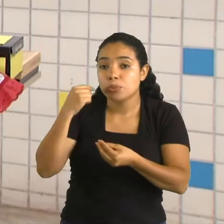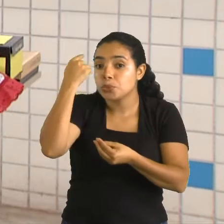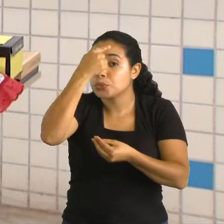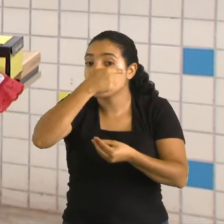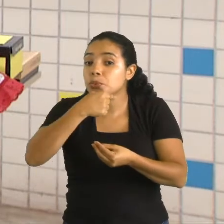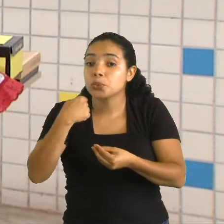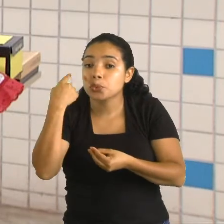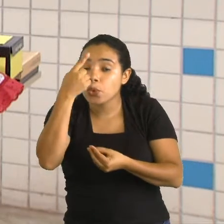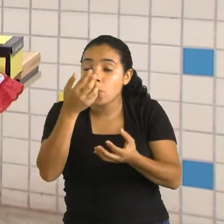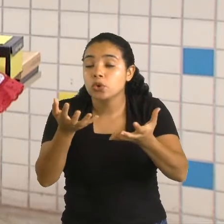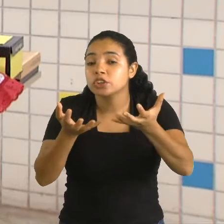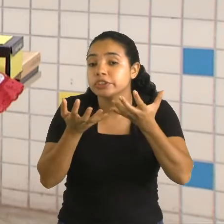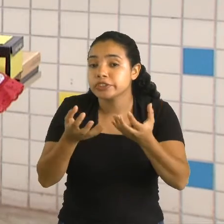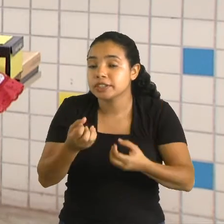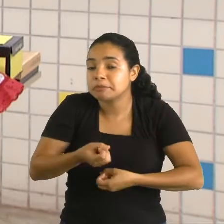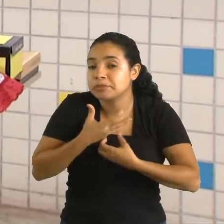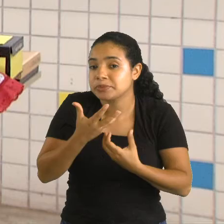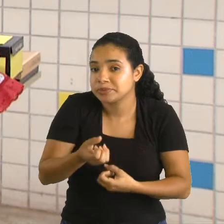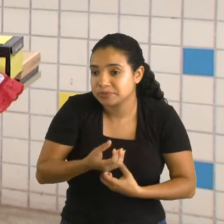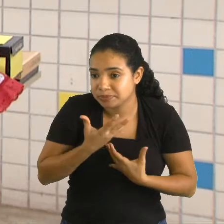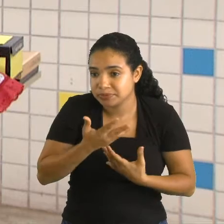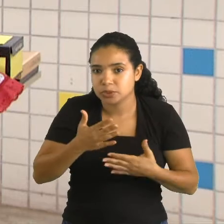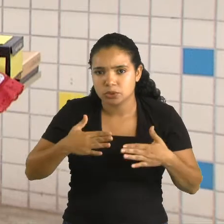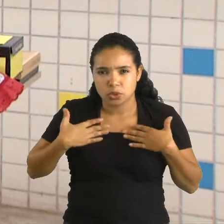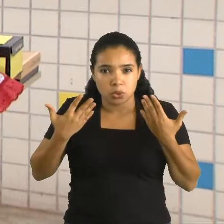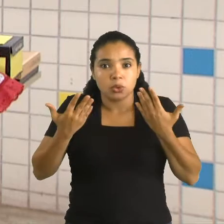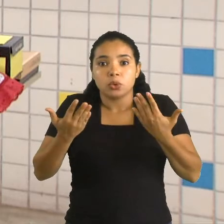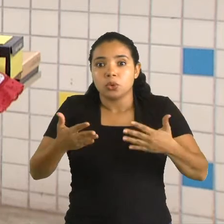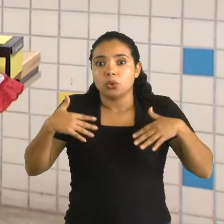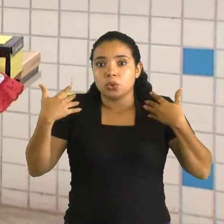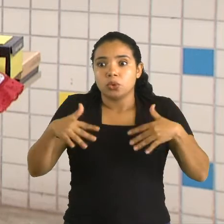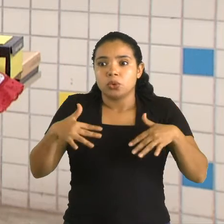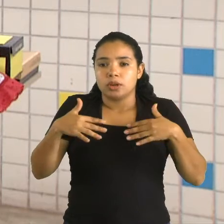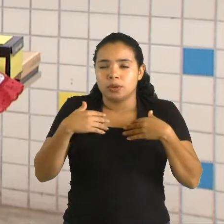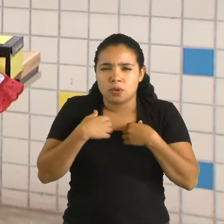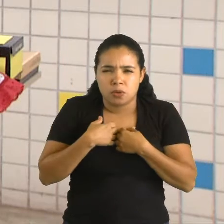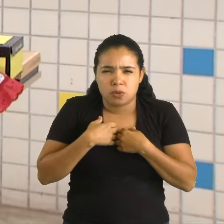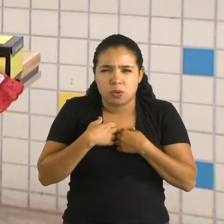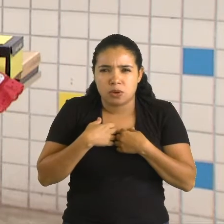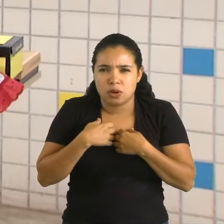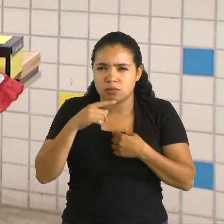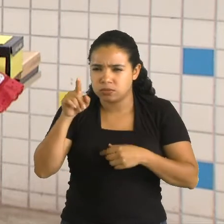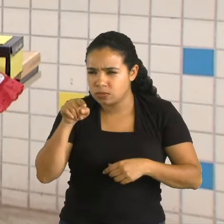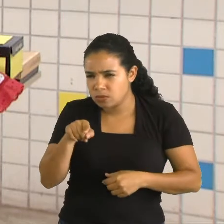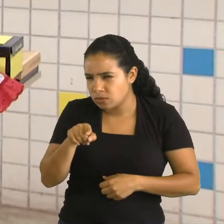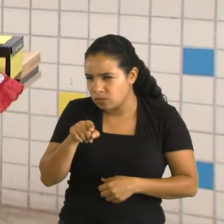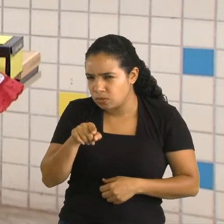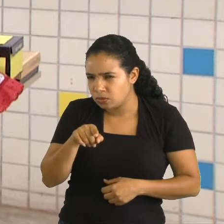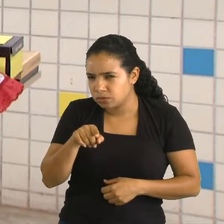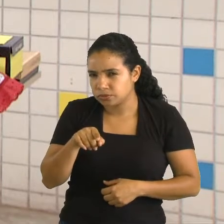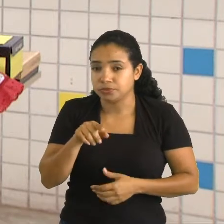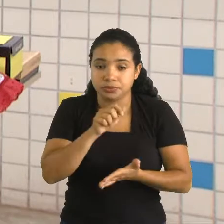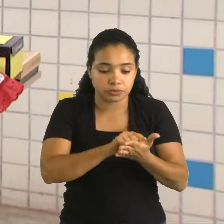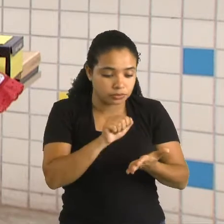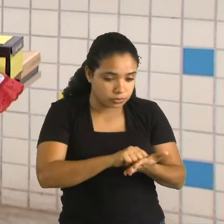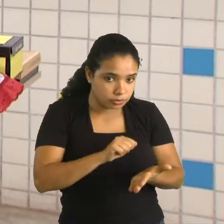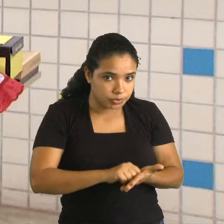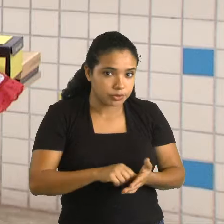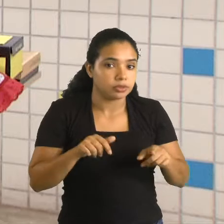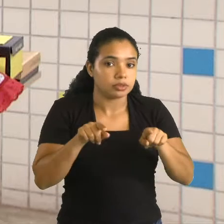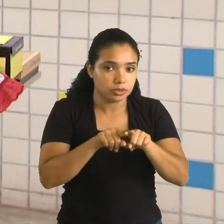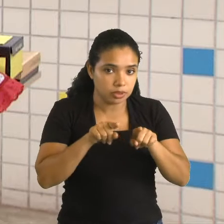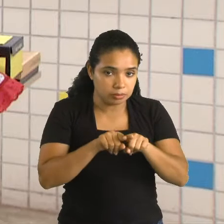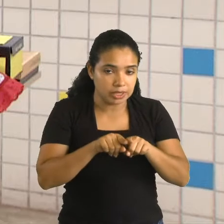que queremos dizer. Assusto, uma cara assustada, admirada, interrogada. E na escrita nós não podemos ter